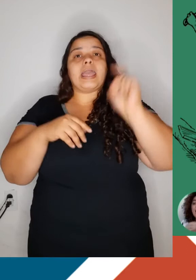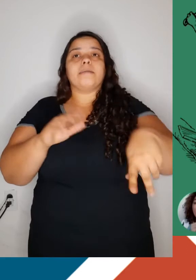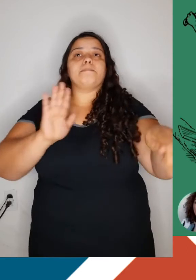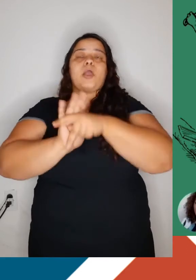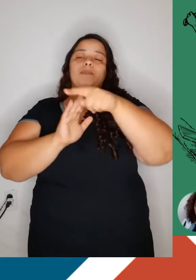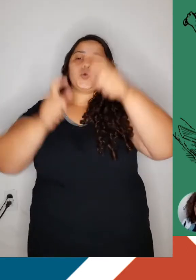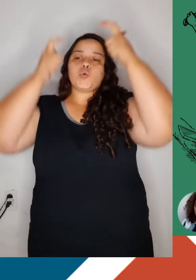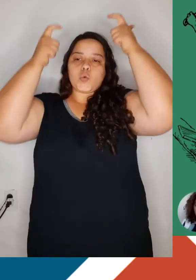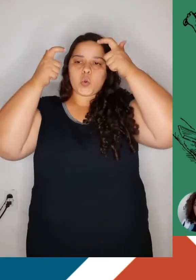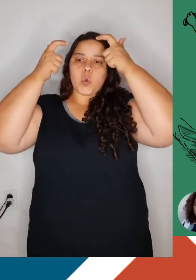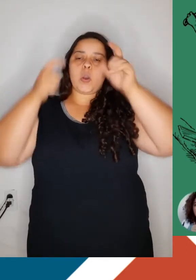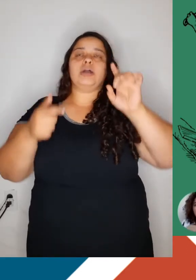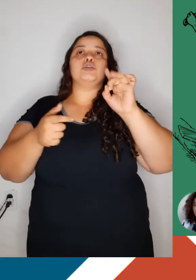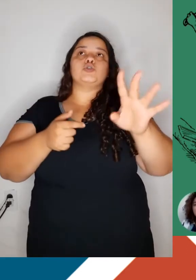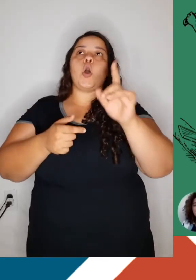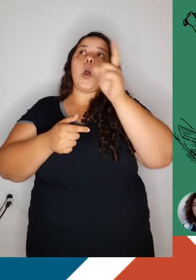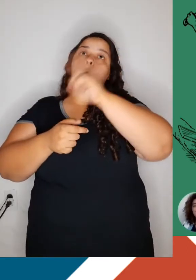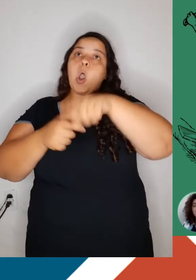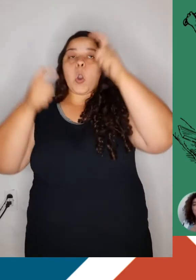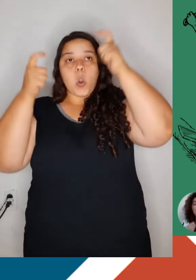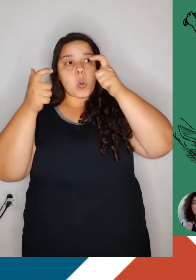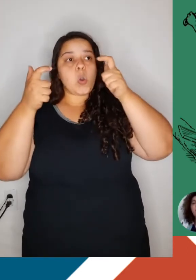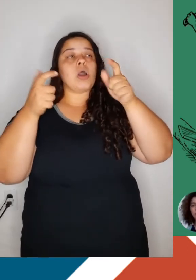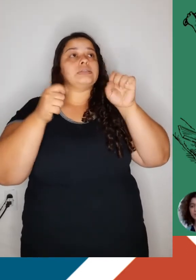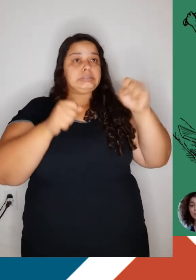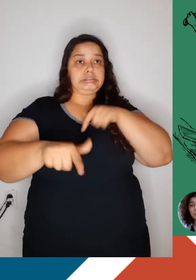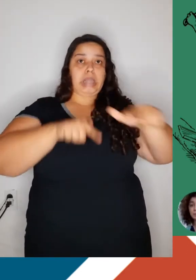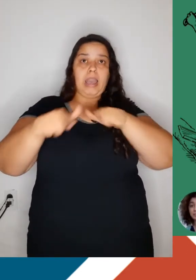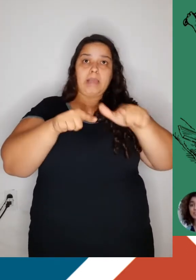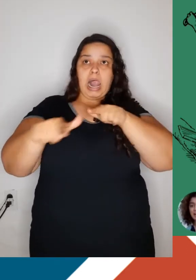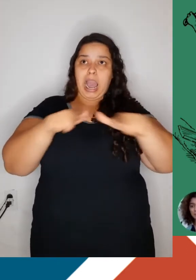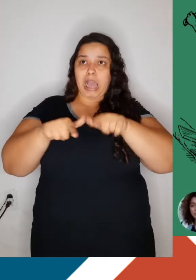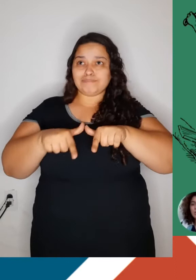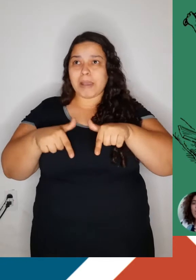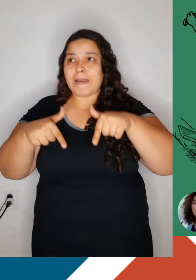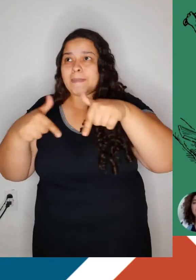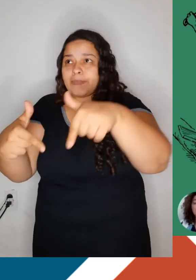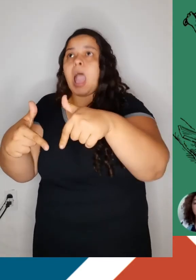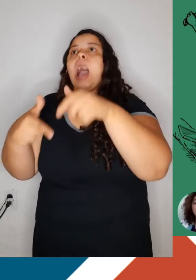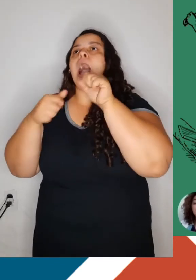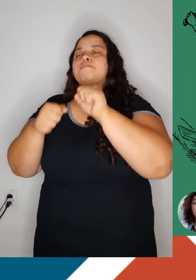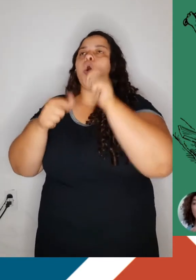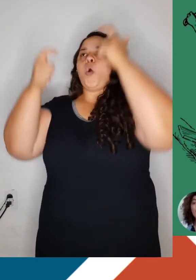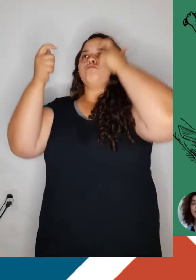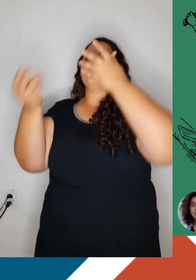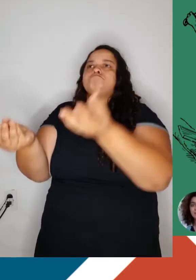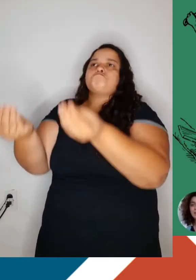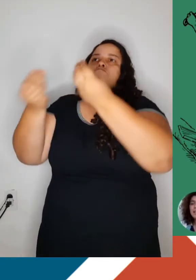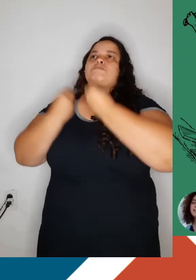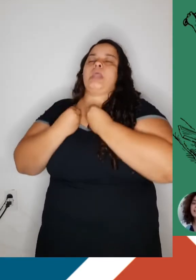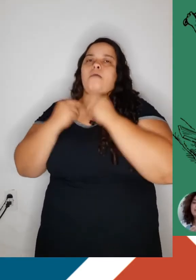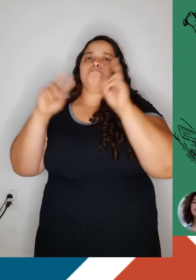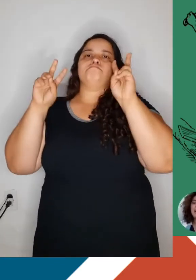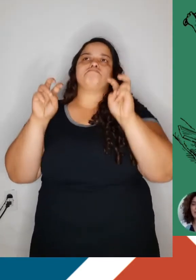pertencia à coroa, podendo ser obtida através da doação por serviços prestados, ou seja, uma espécie de recompensa,